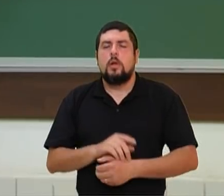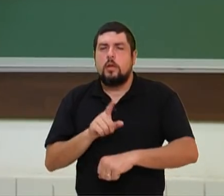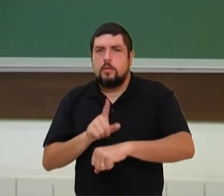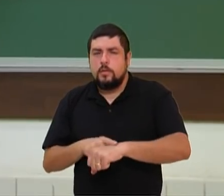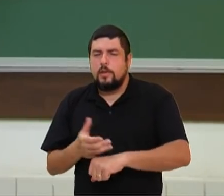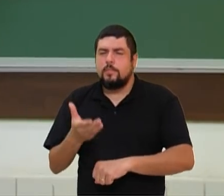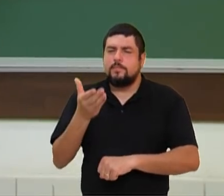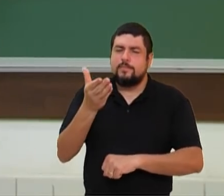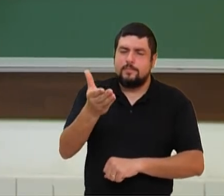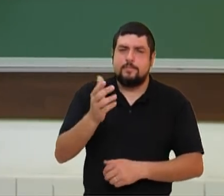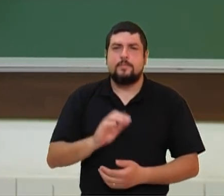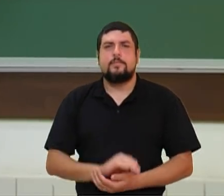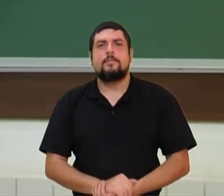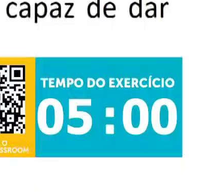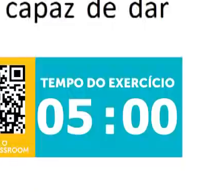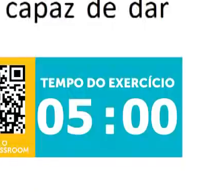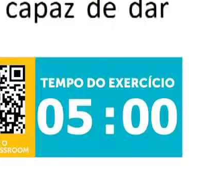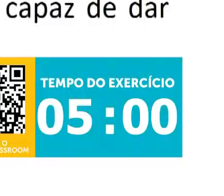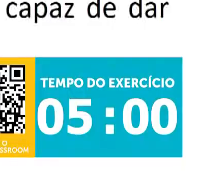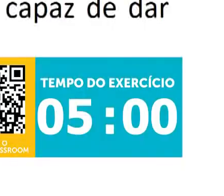responder, em seguida voltamos com a aula.